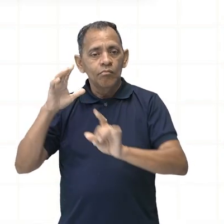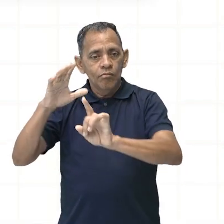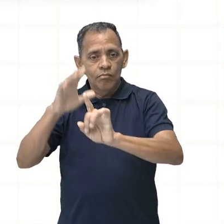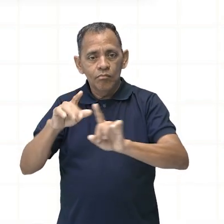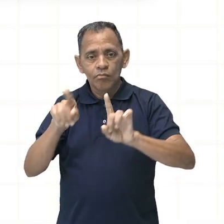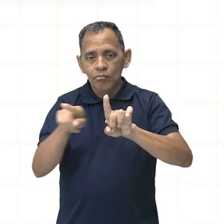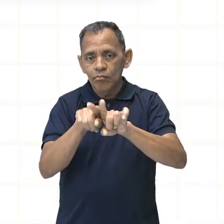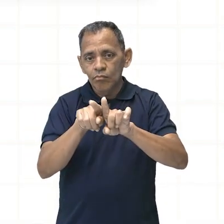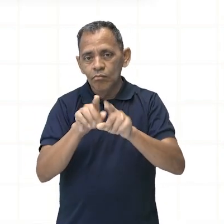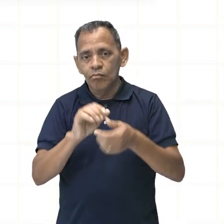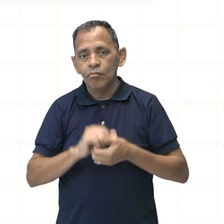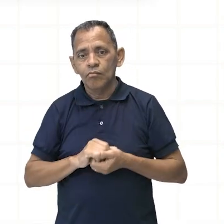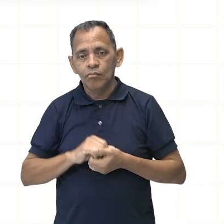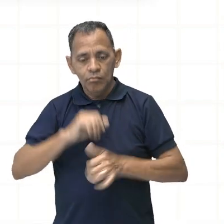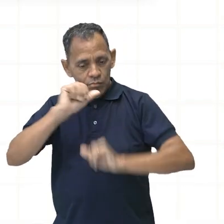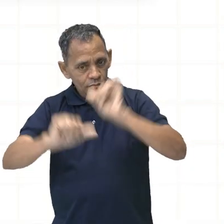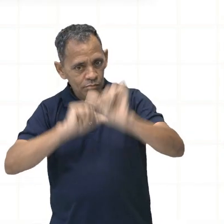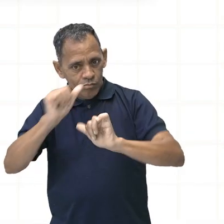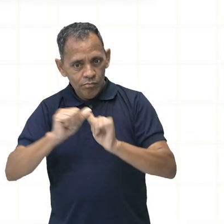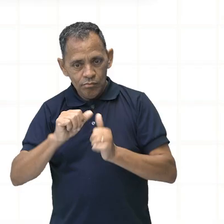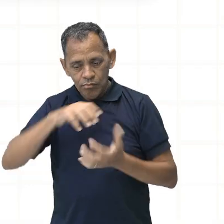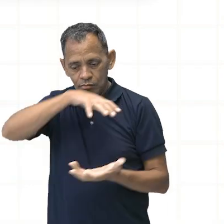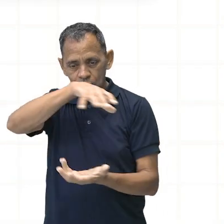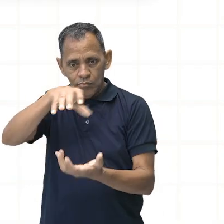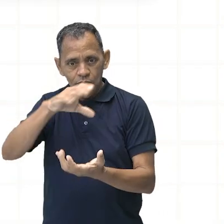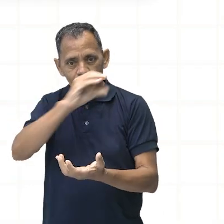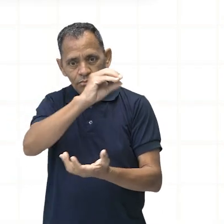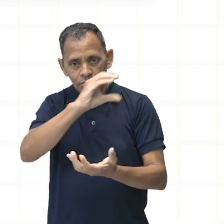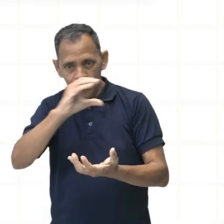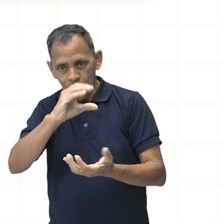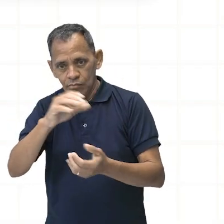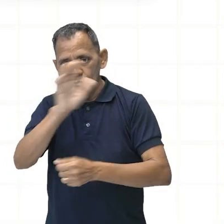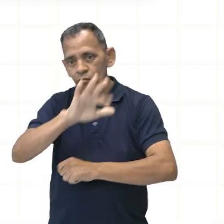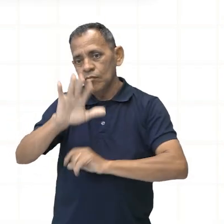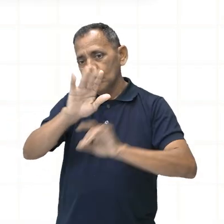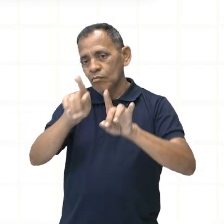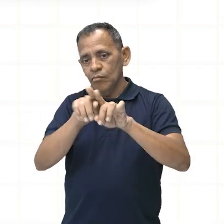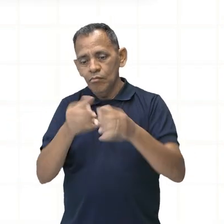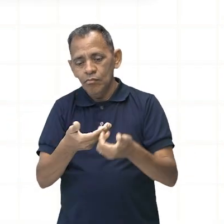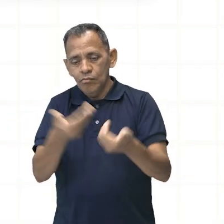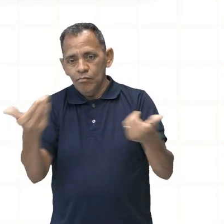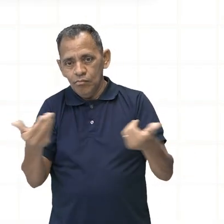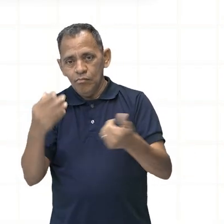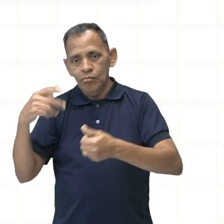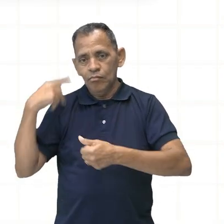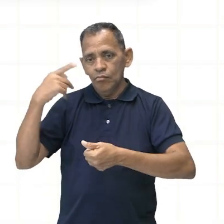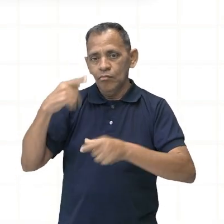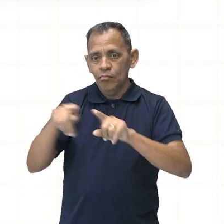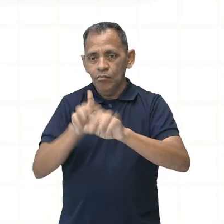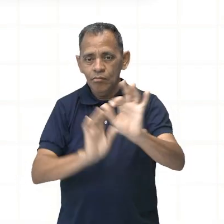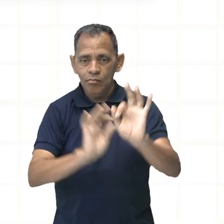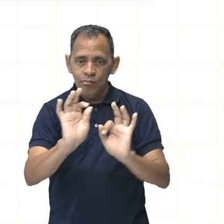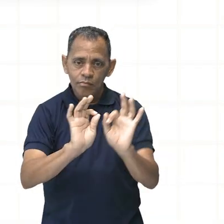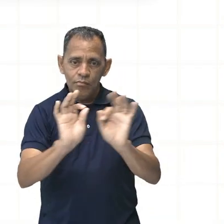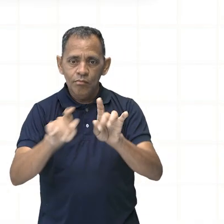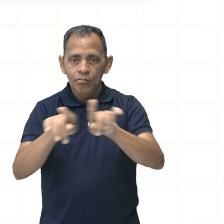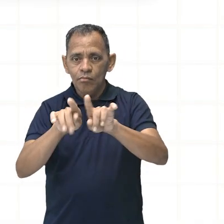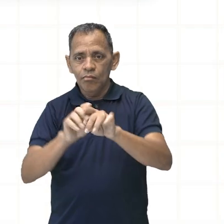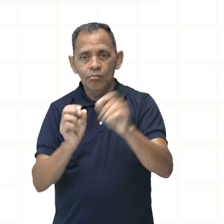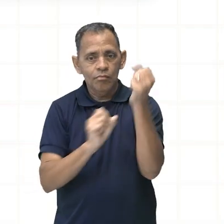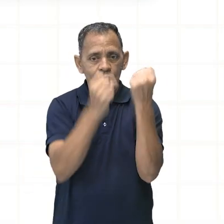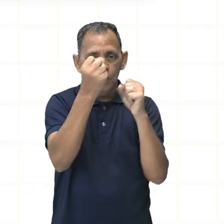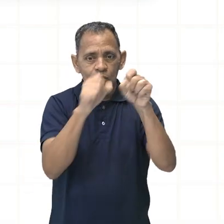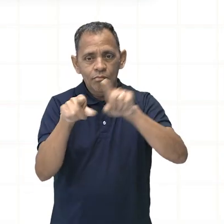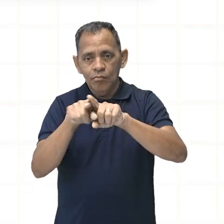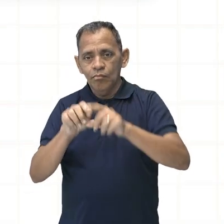dominação do mundo ocidental de uma forma geral, certo? A essa divisão política na urbanização, na industrialização